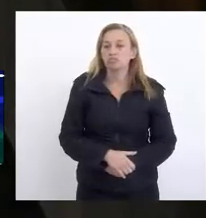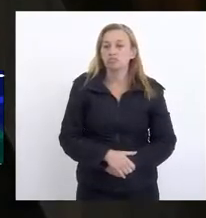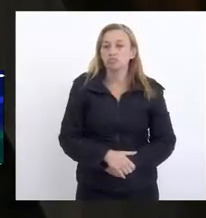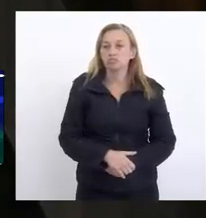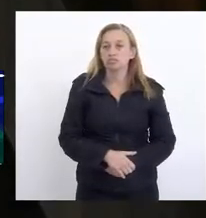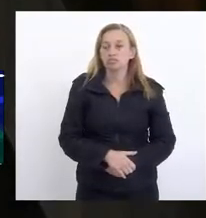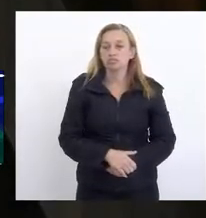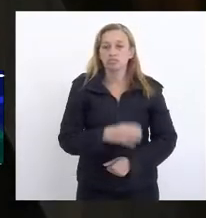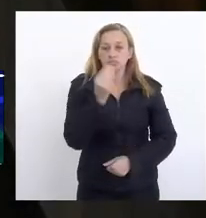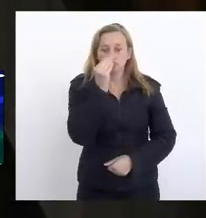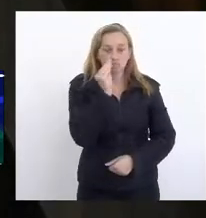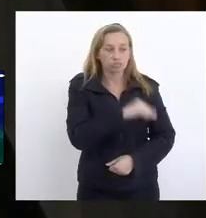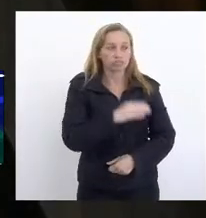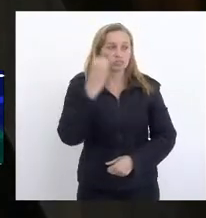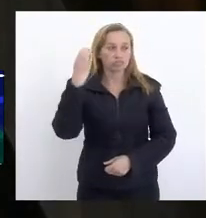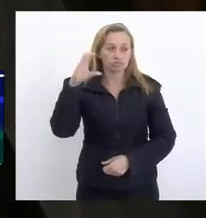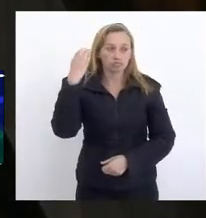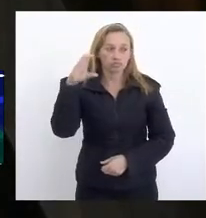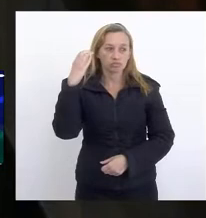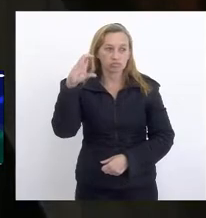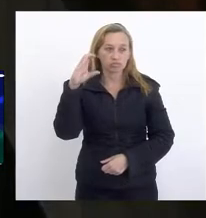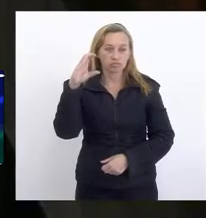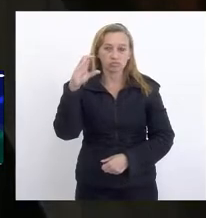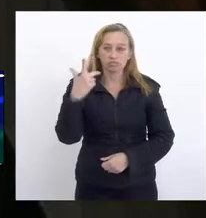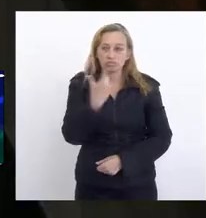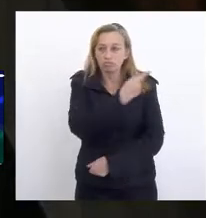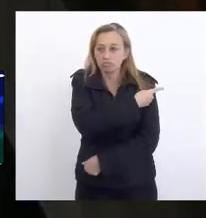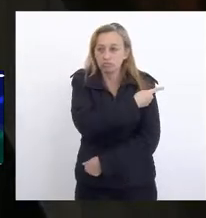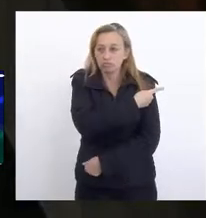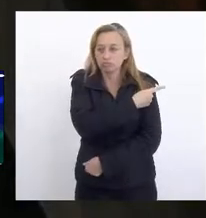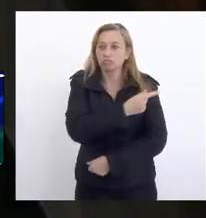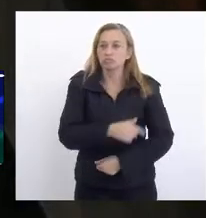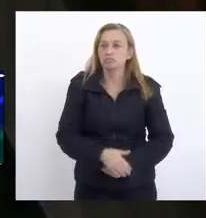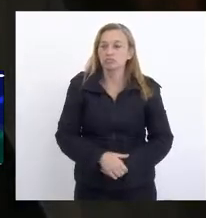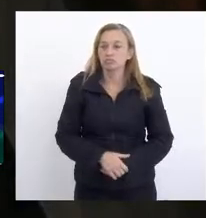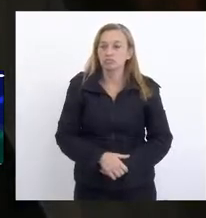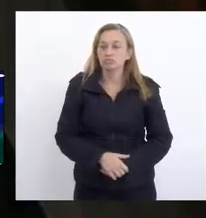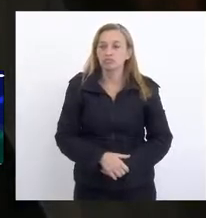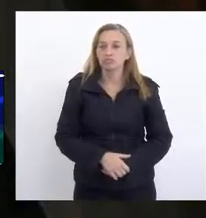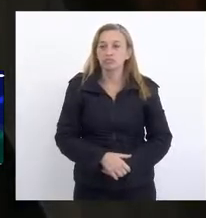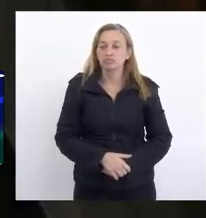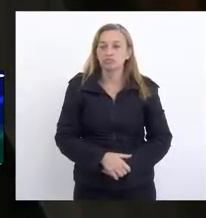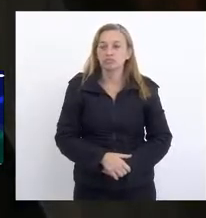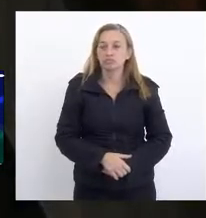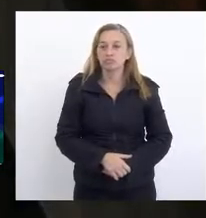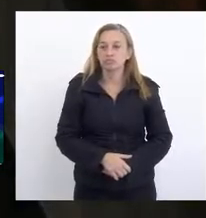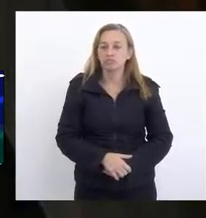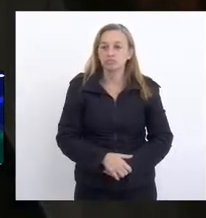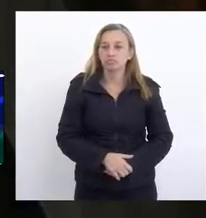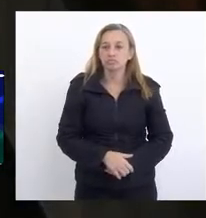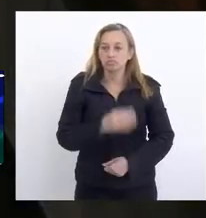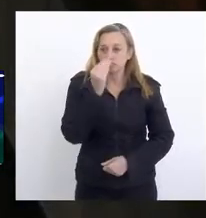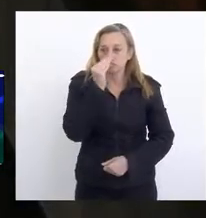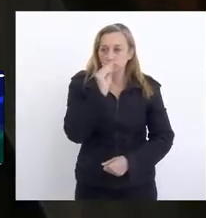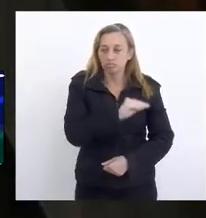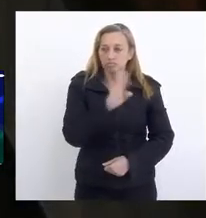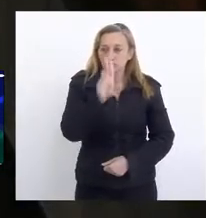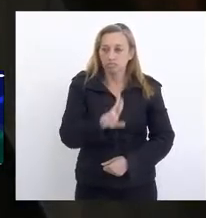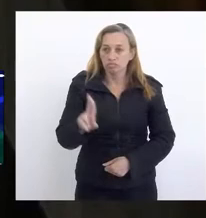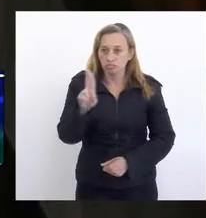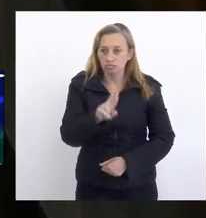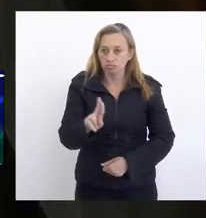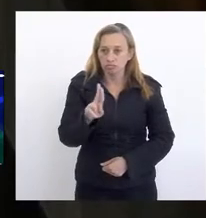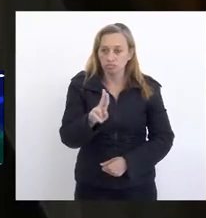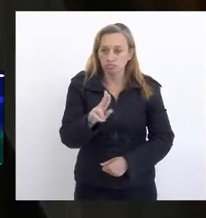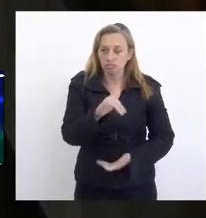a ciência, negar a vacina e negar a utilidade